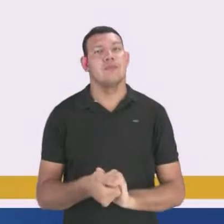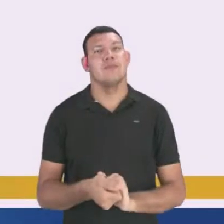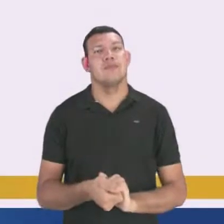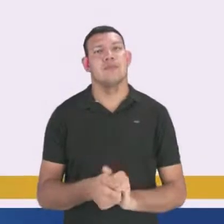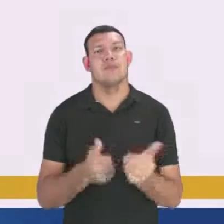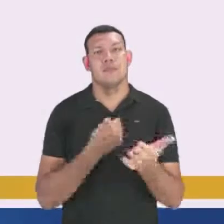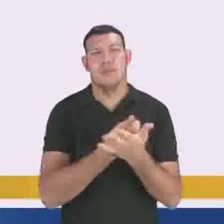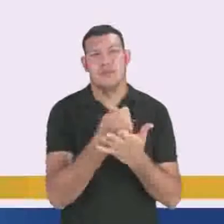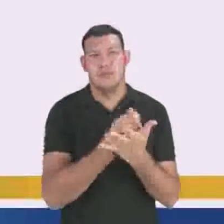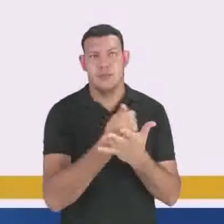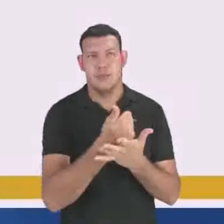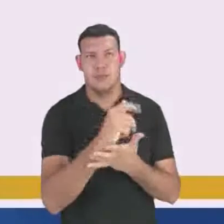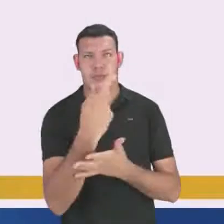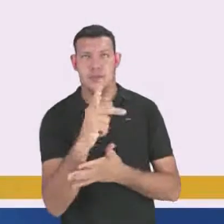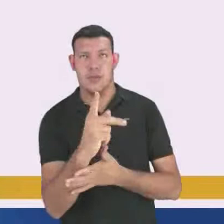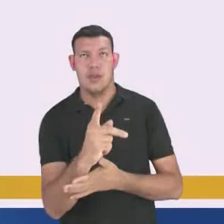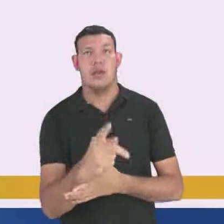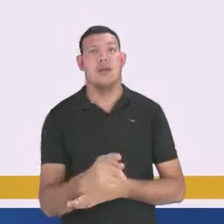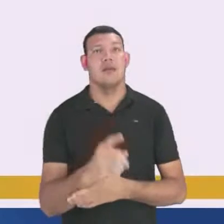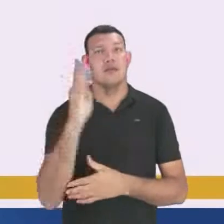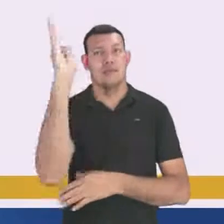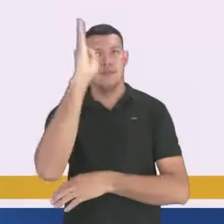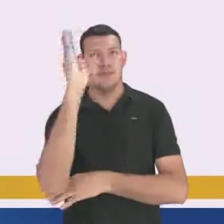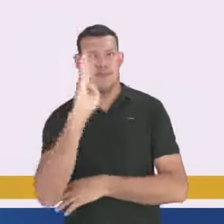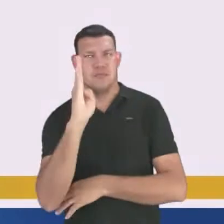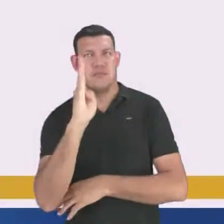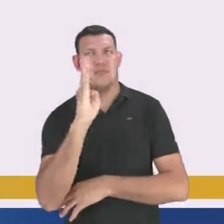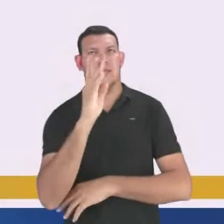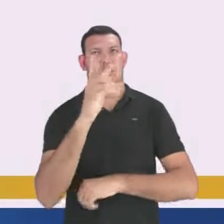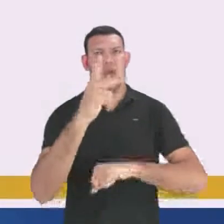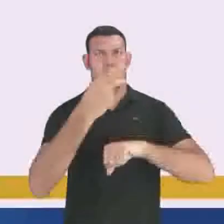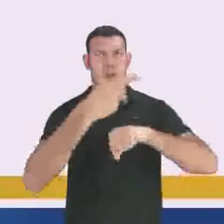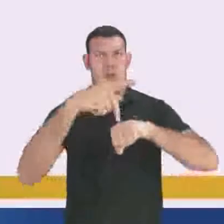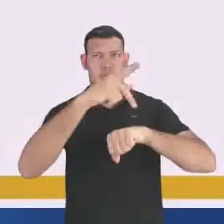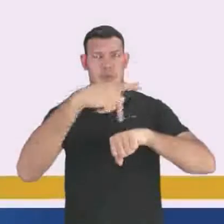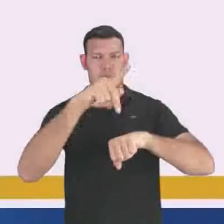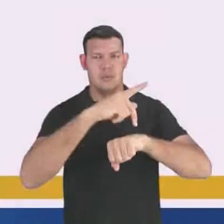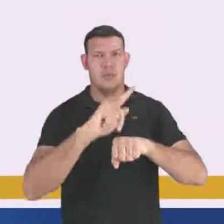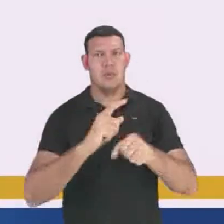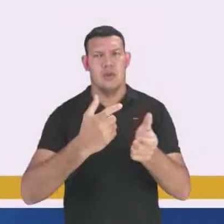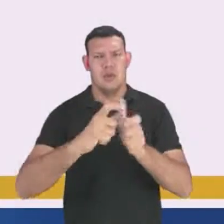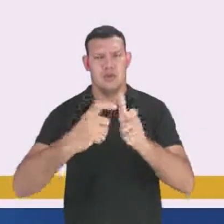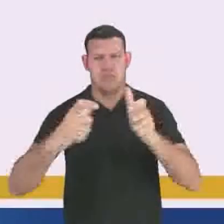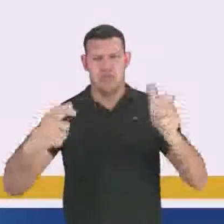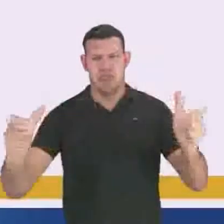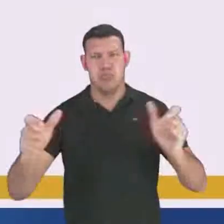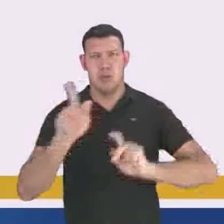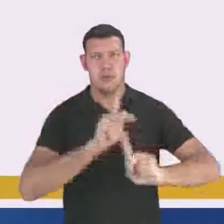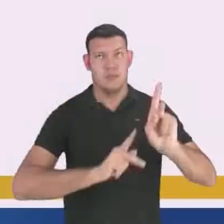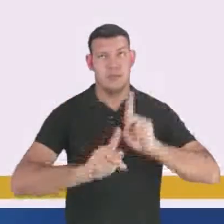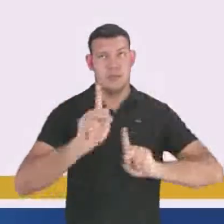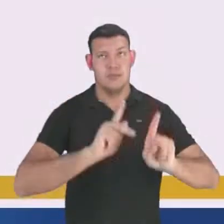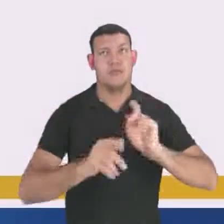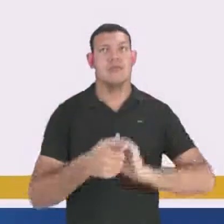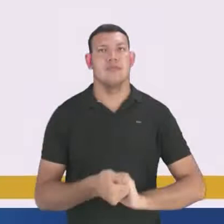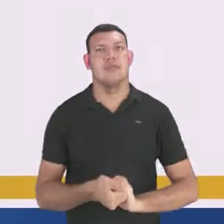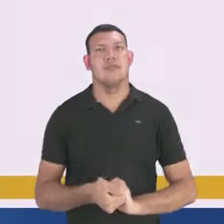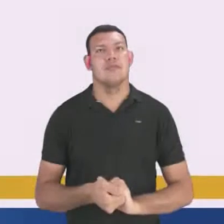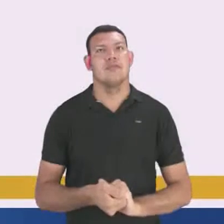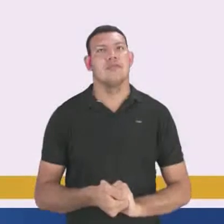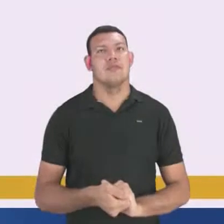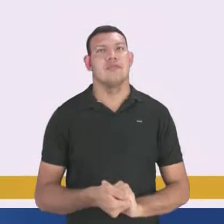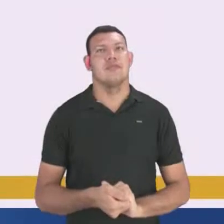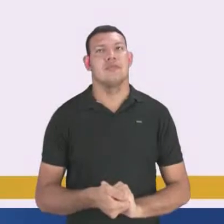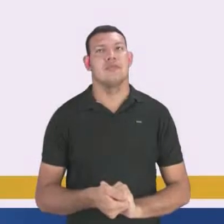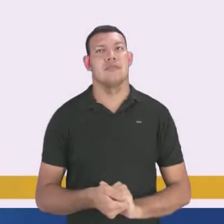Então, pensando aí que o Brasil é um país populoso, mas pouco povoado, isso quer dizer que boa parte das pesquisas que envolvem a